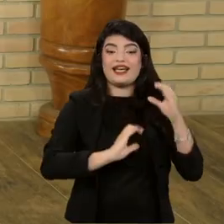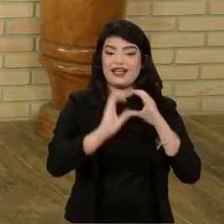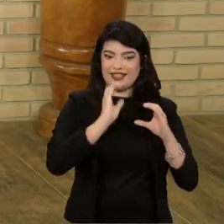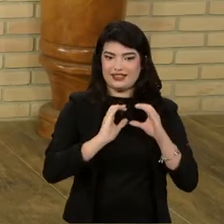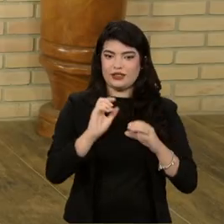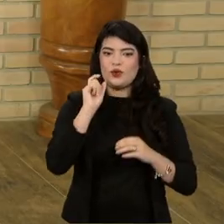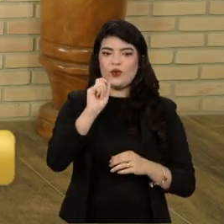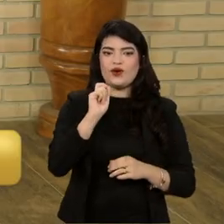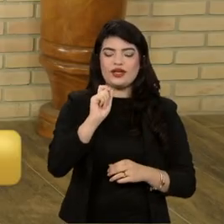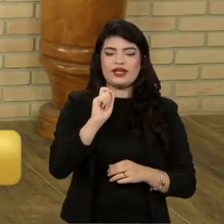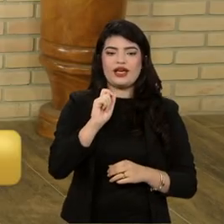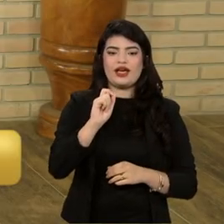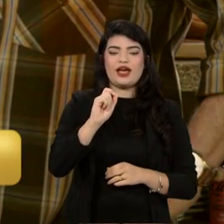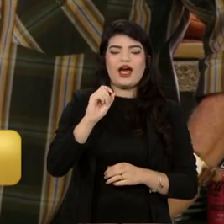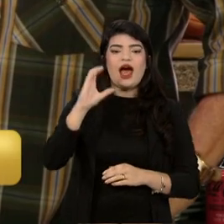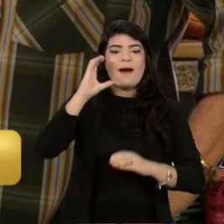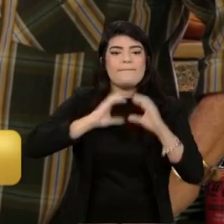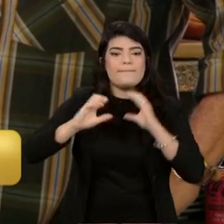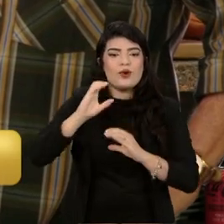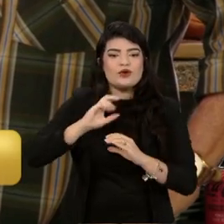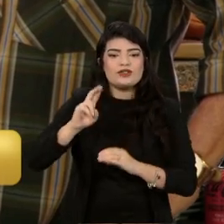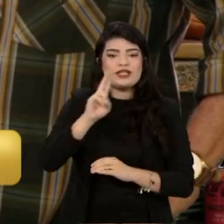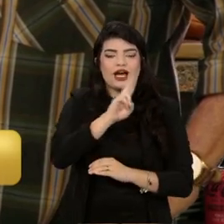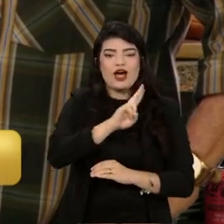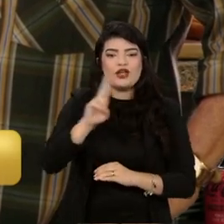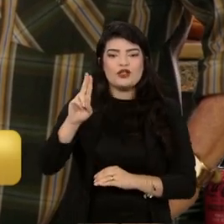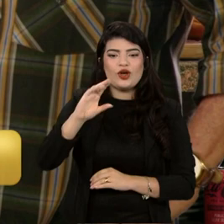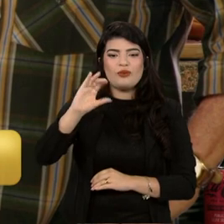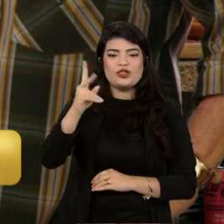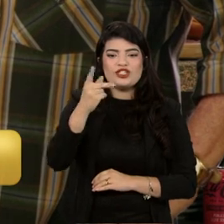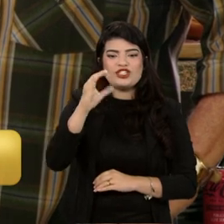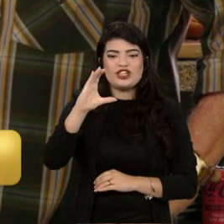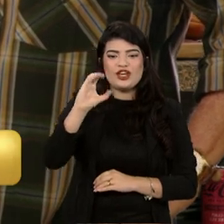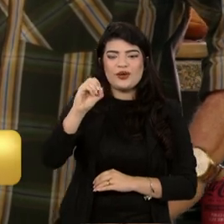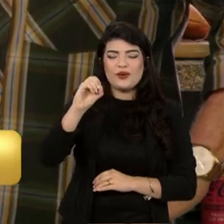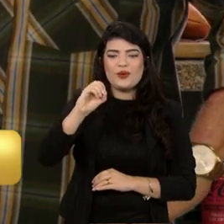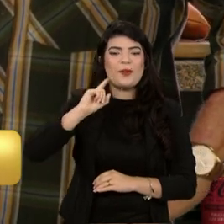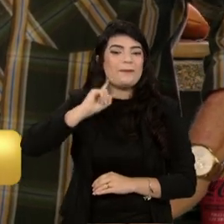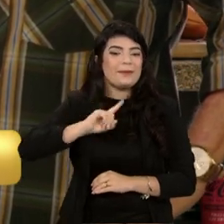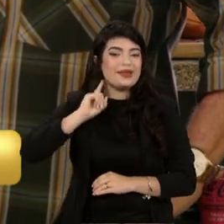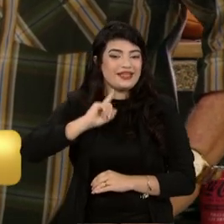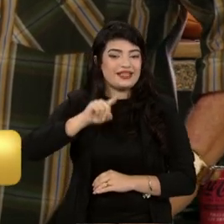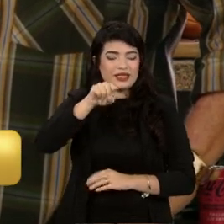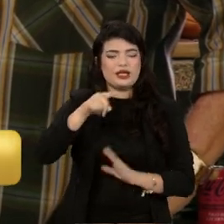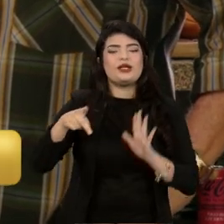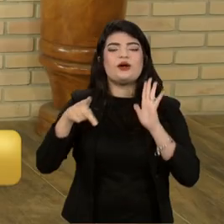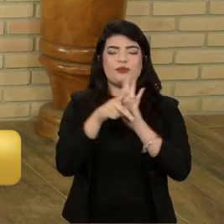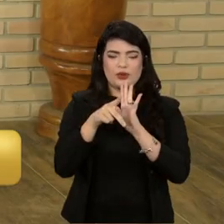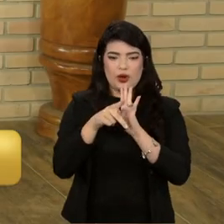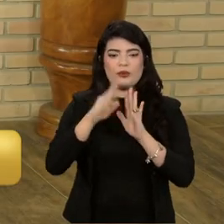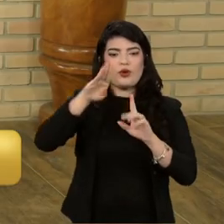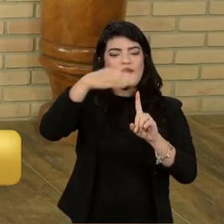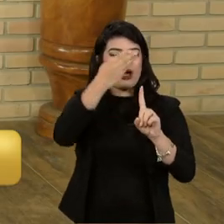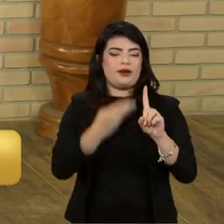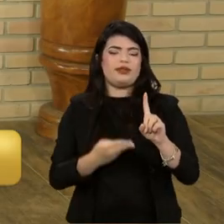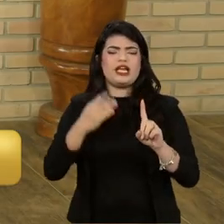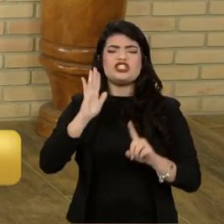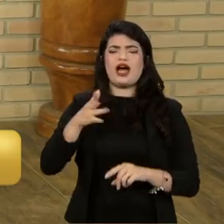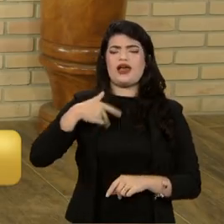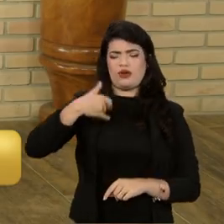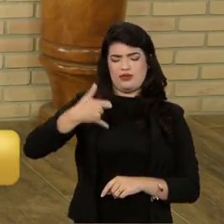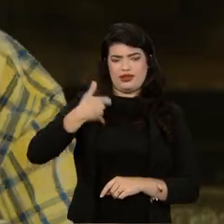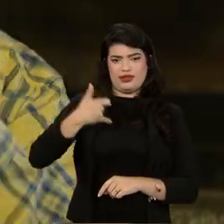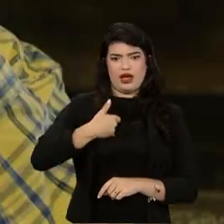Chico Mineiro, que tal? É, vamos homenagear Tonico Tinoco, né? Eita, saudosos amigos. Tonico Tinoco. Eu, quando tinha 10 anos de